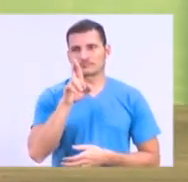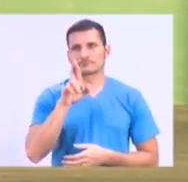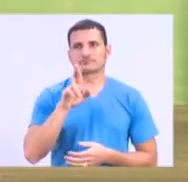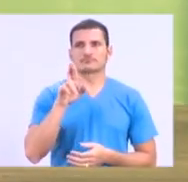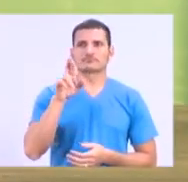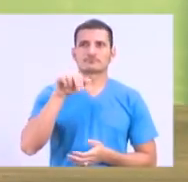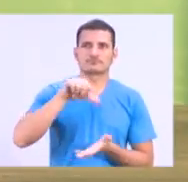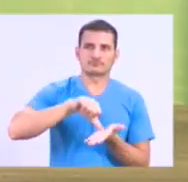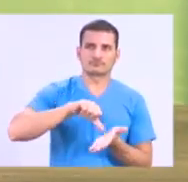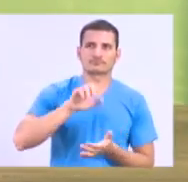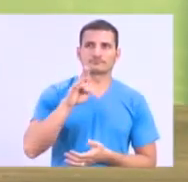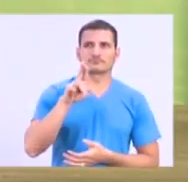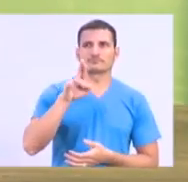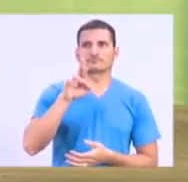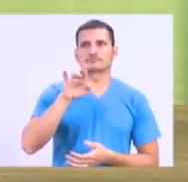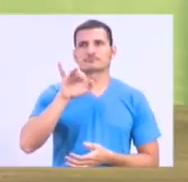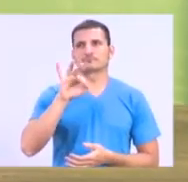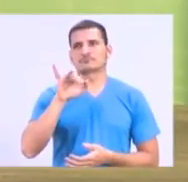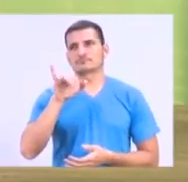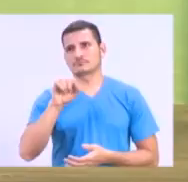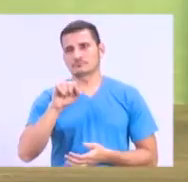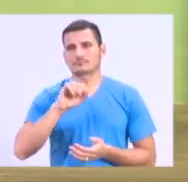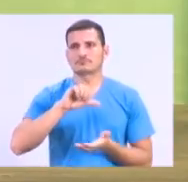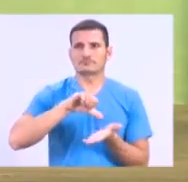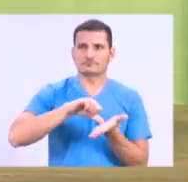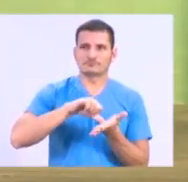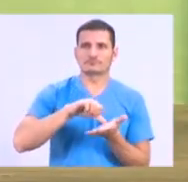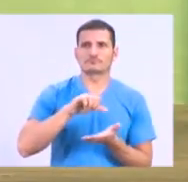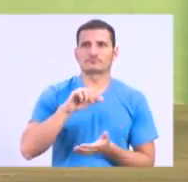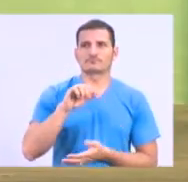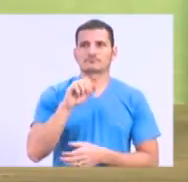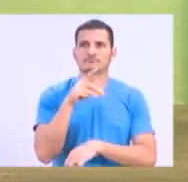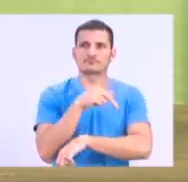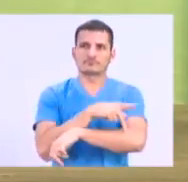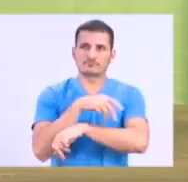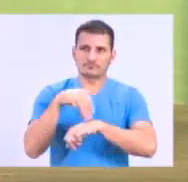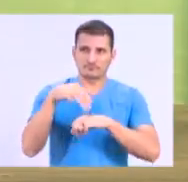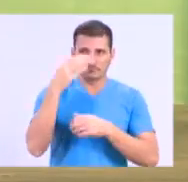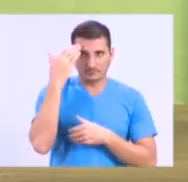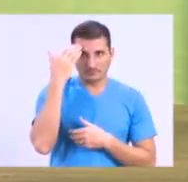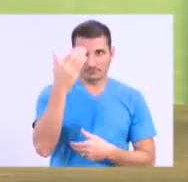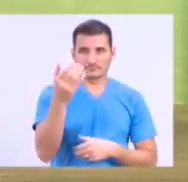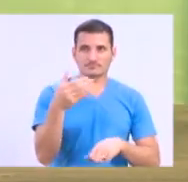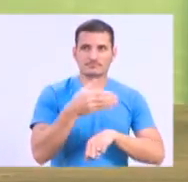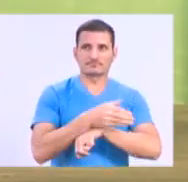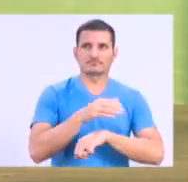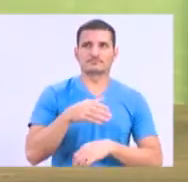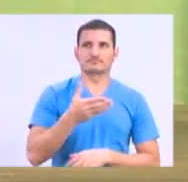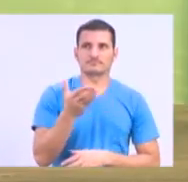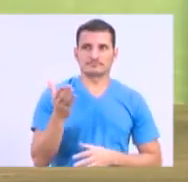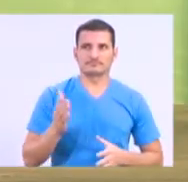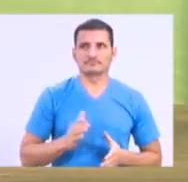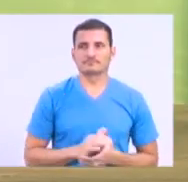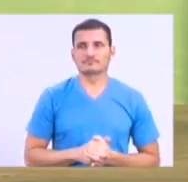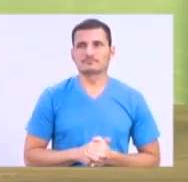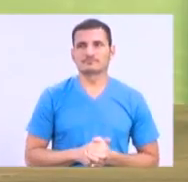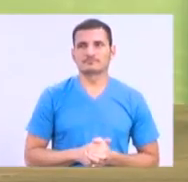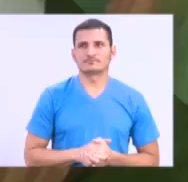Buritis, polos de Mirante da Serra, Presidente Médici. Muito obrigada pela participação de vocês. Até